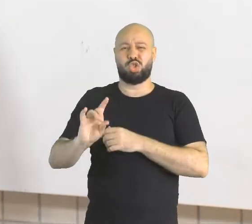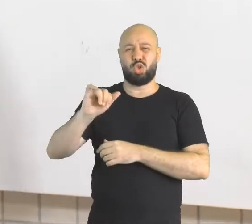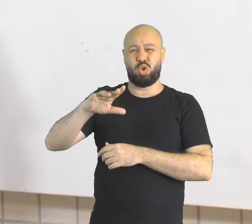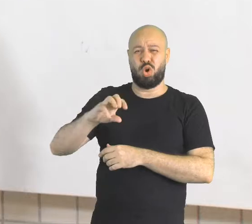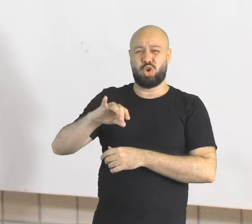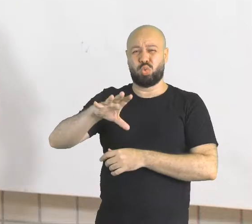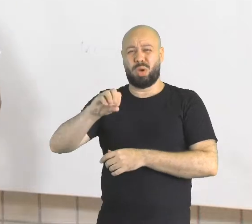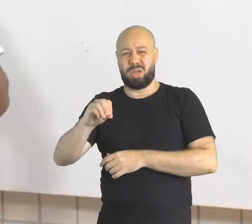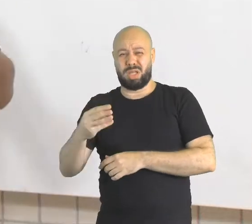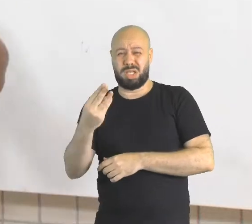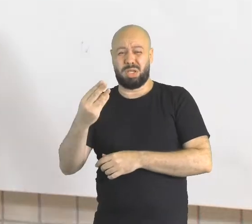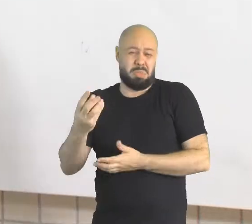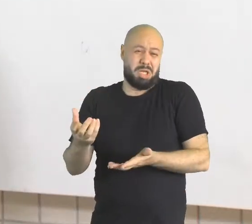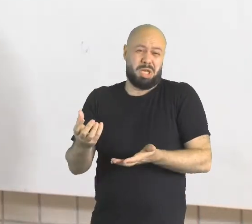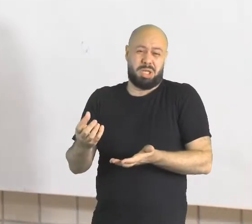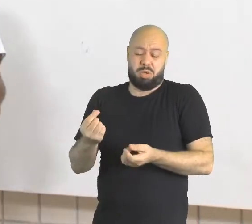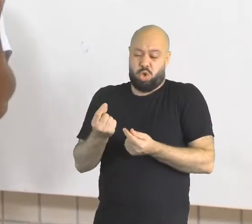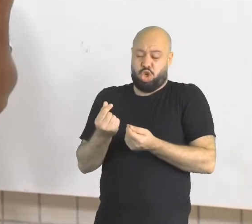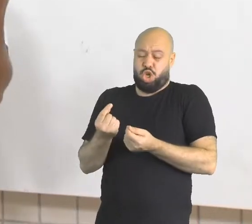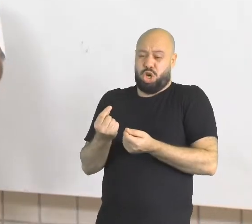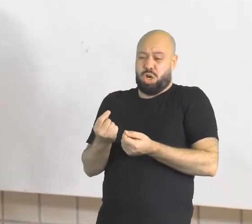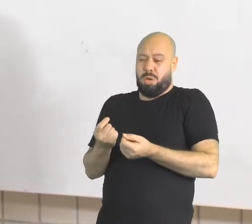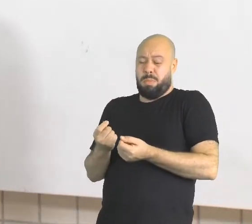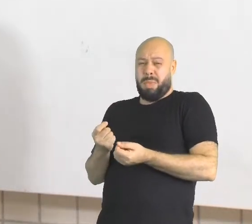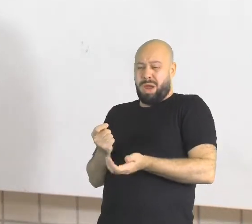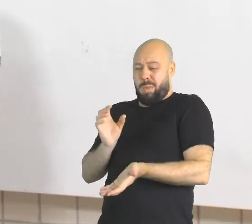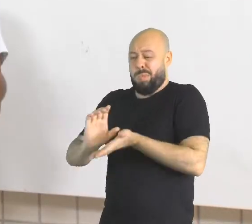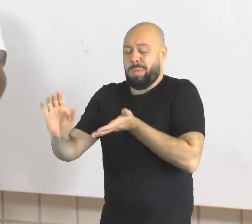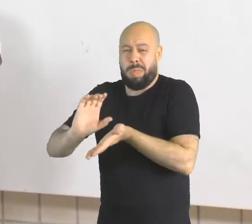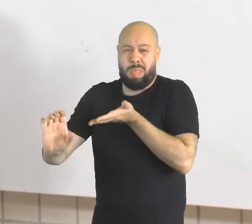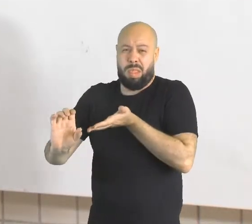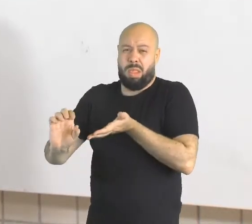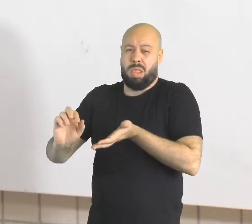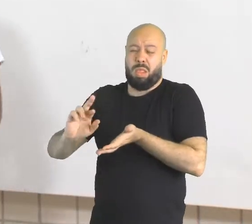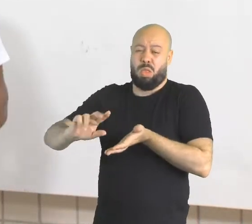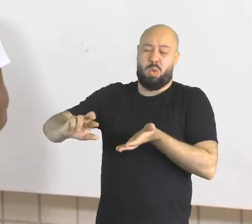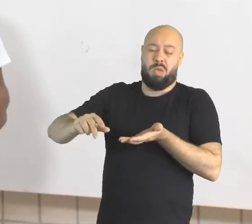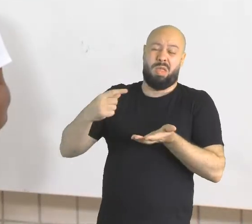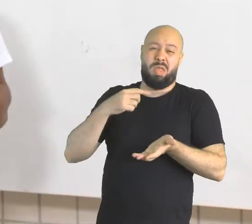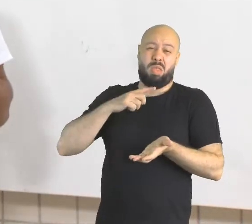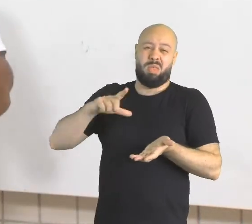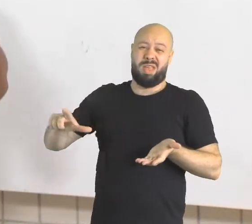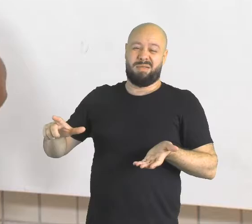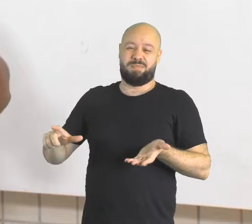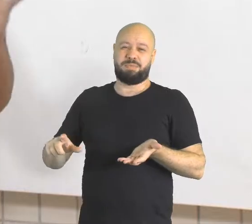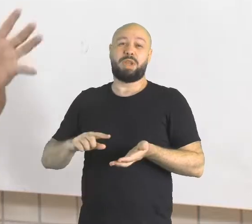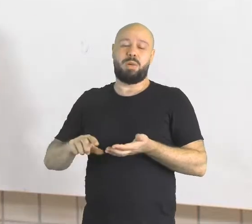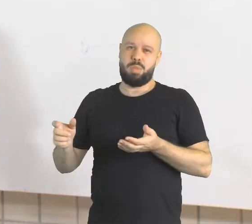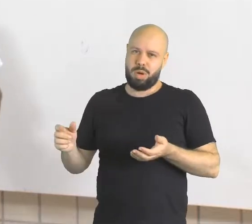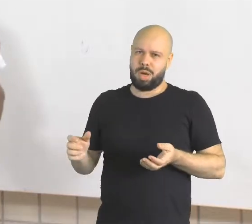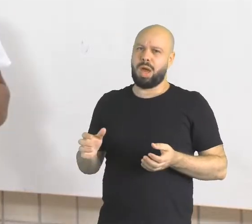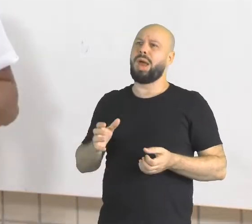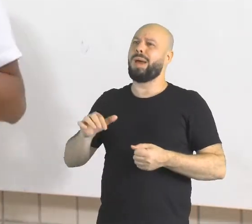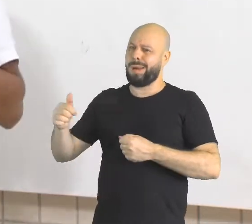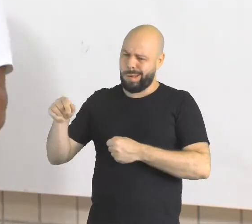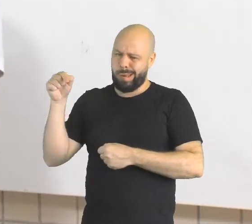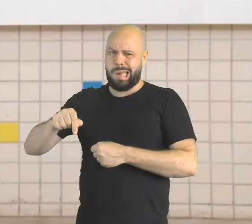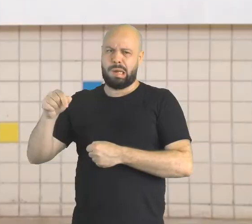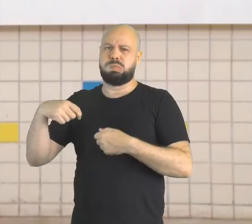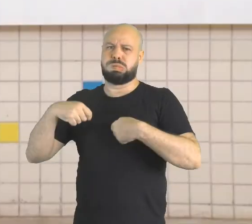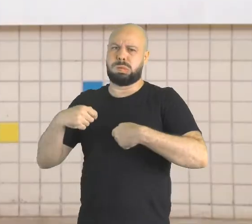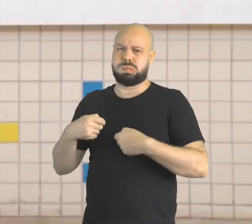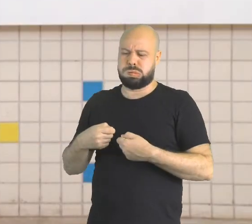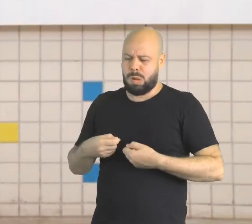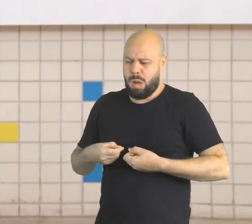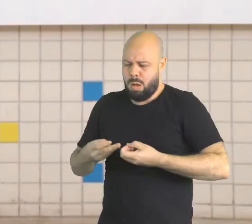não tinha capital, né? Porque para colonizar uma colônia como era o Brasil, gastava muito dinheiro. Então ele